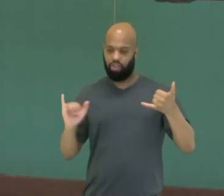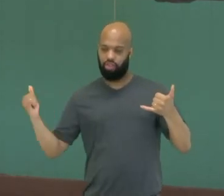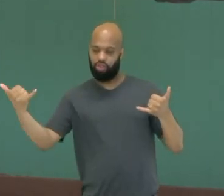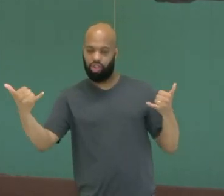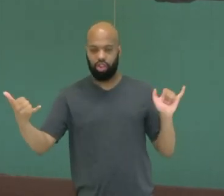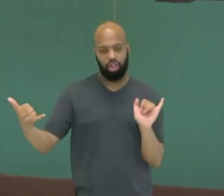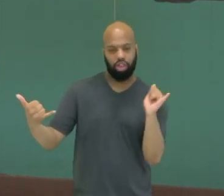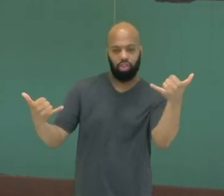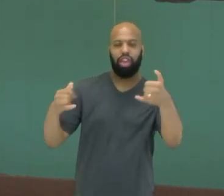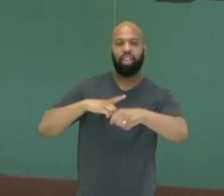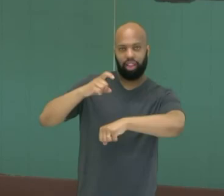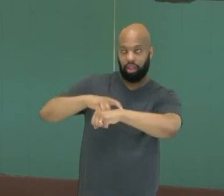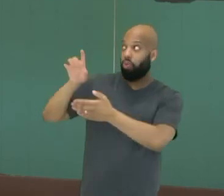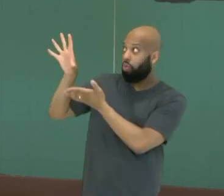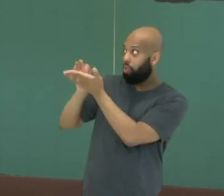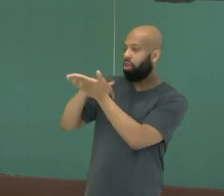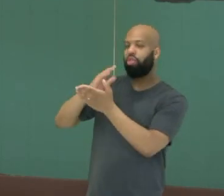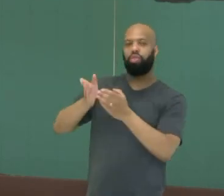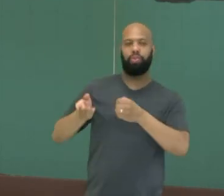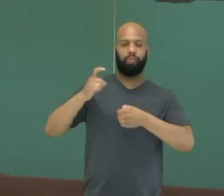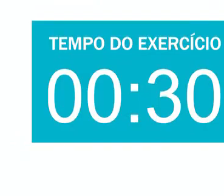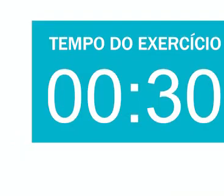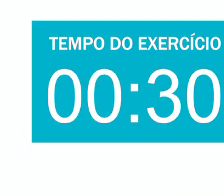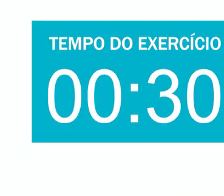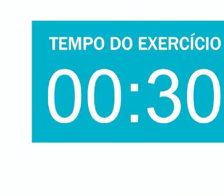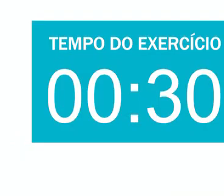para vocês copiarem e eu já retorno.